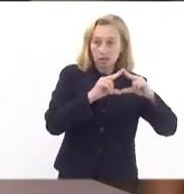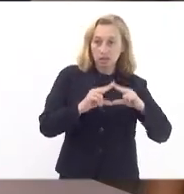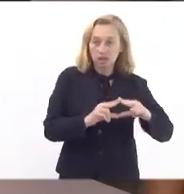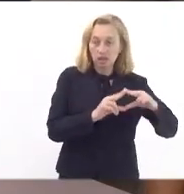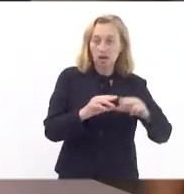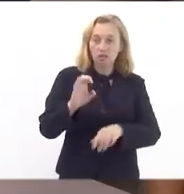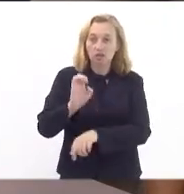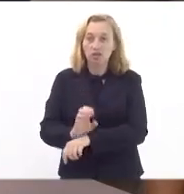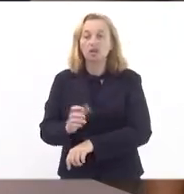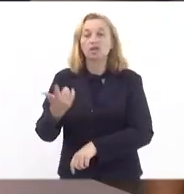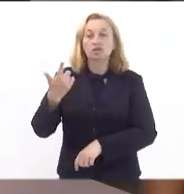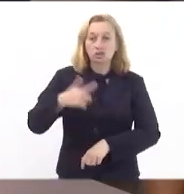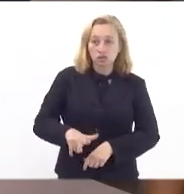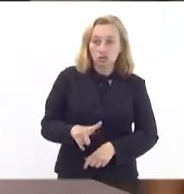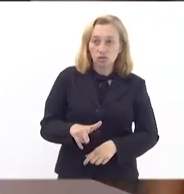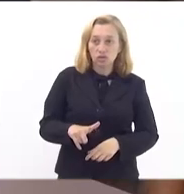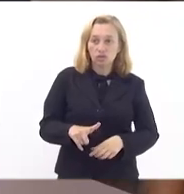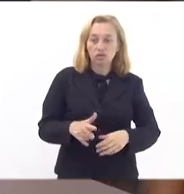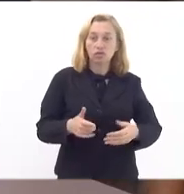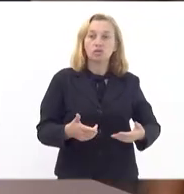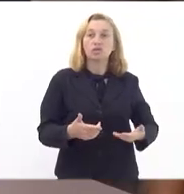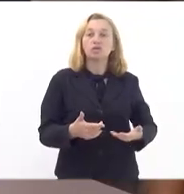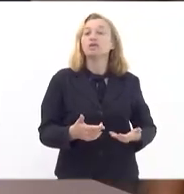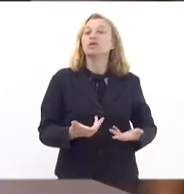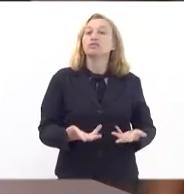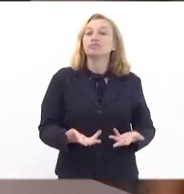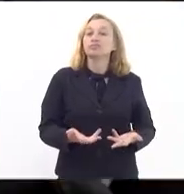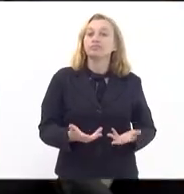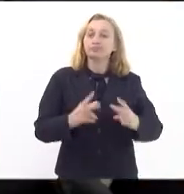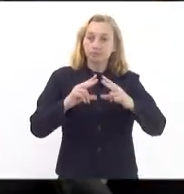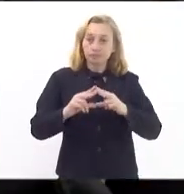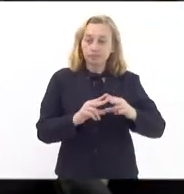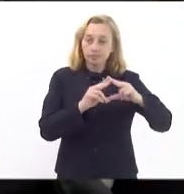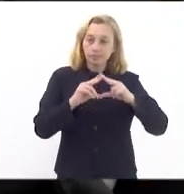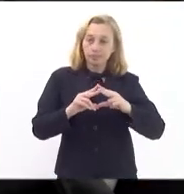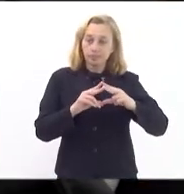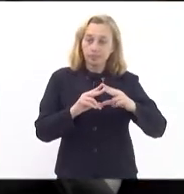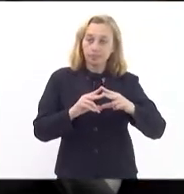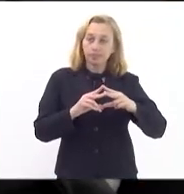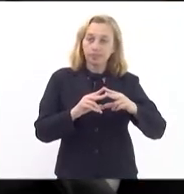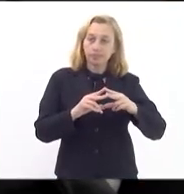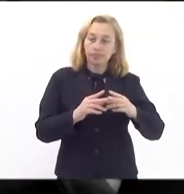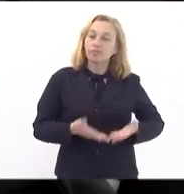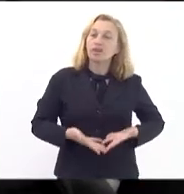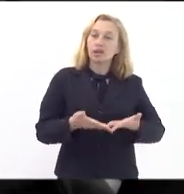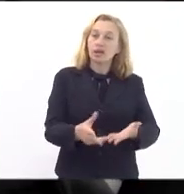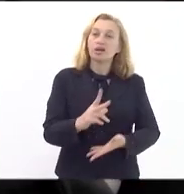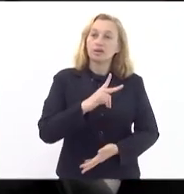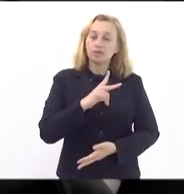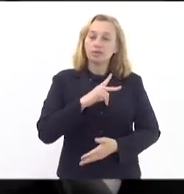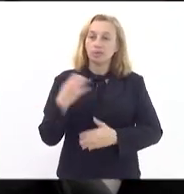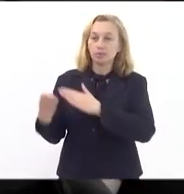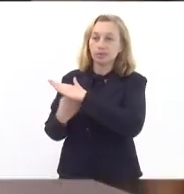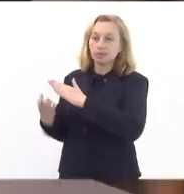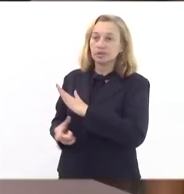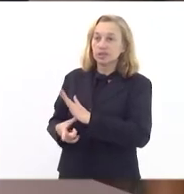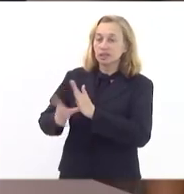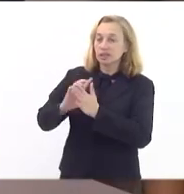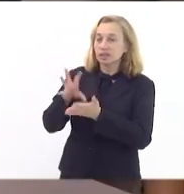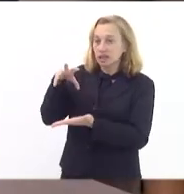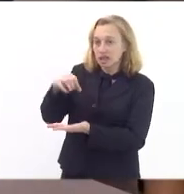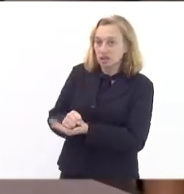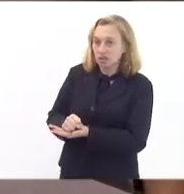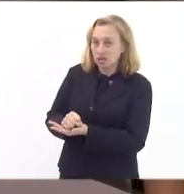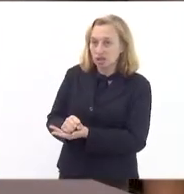mais uma vez os recicladores oferecem esse tipo positivo como dispositivo de alerta que a própria concessionária antes registrar